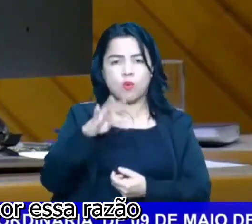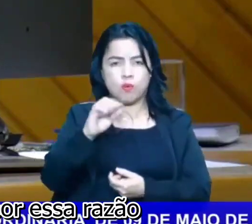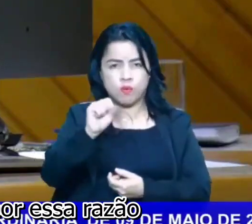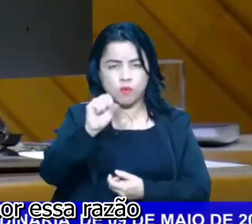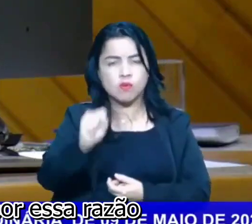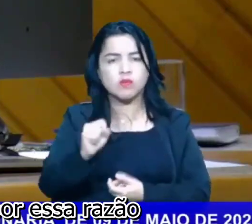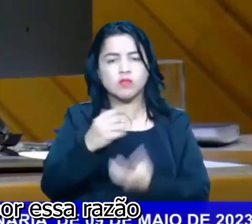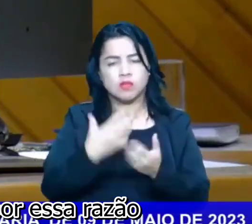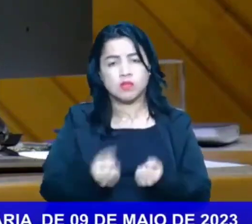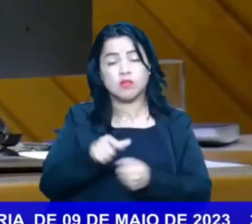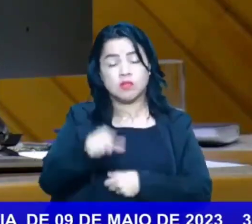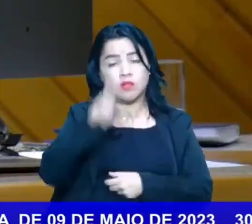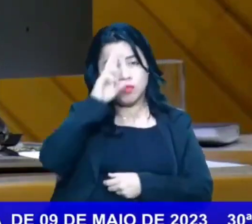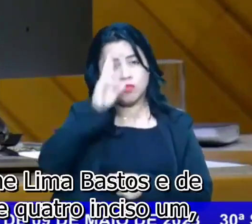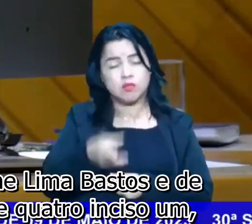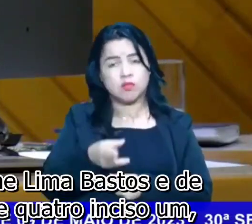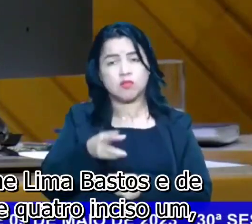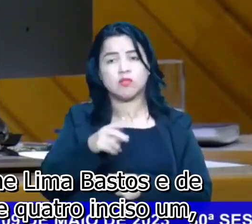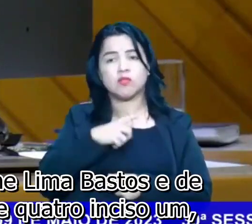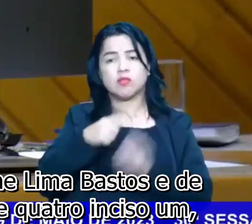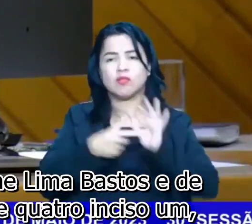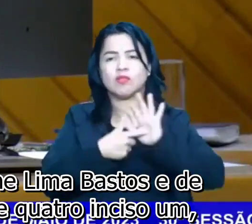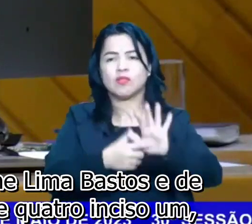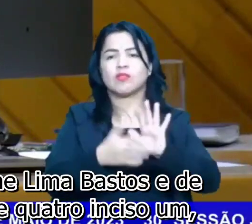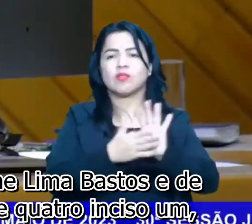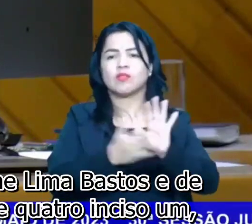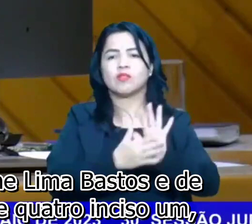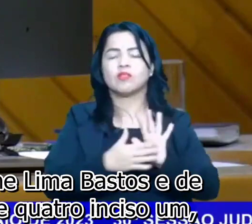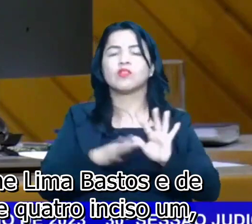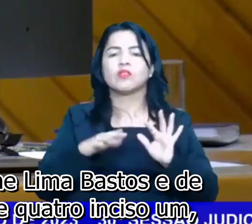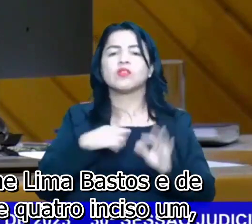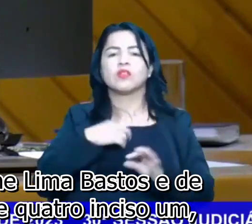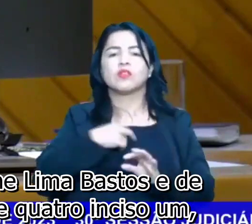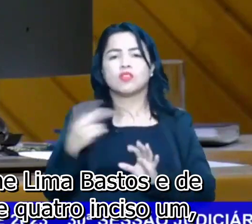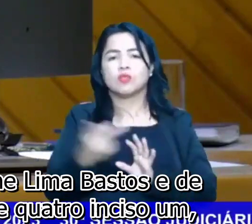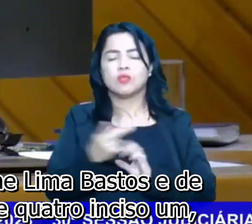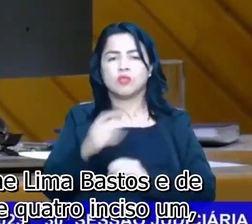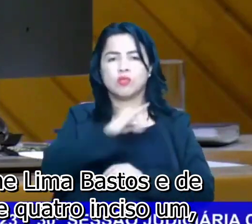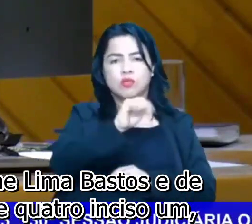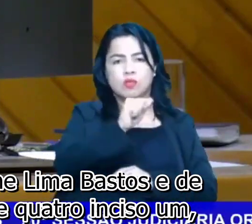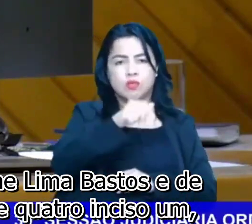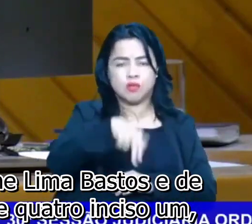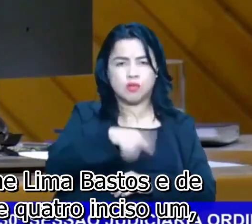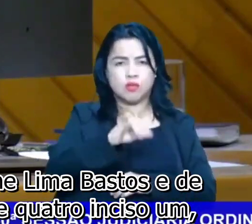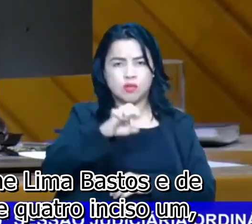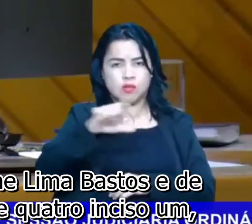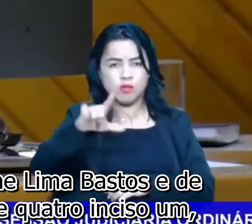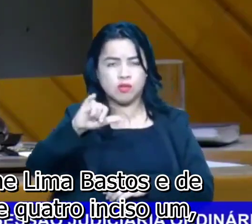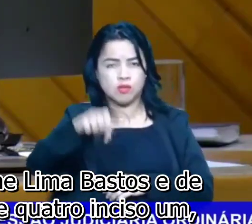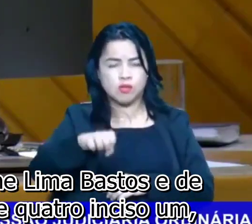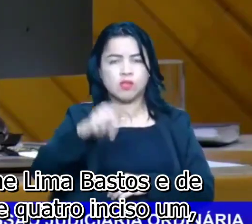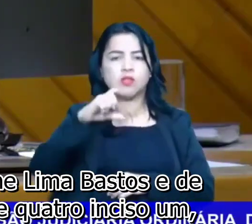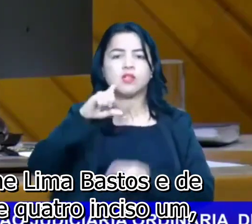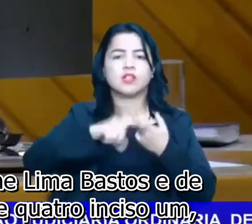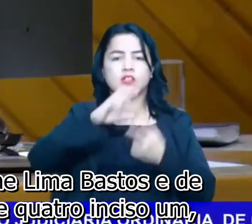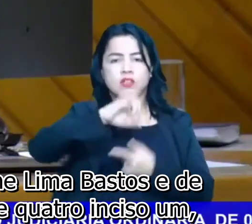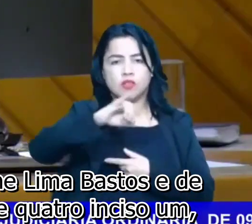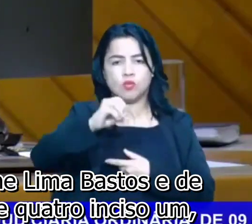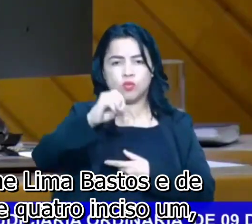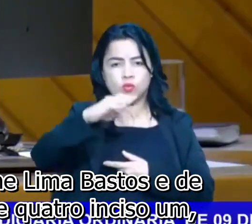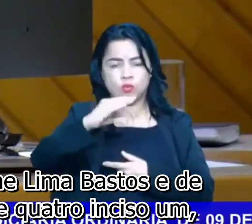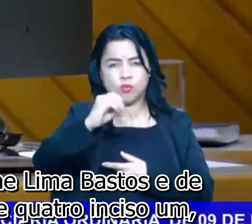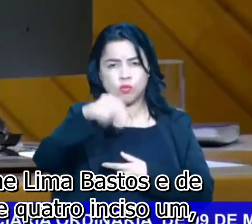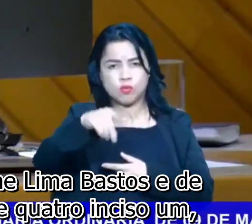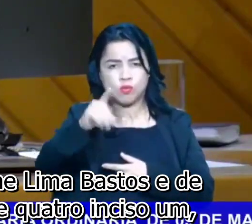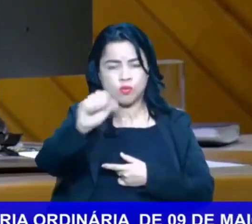Então, por essa razão, ante o exposto, eu julgo aprovadas as contas de Jaqueline Lima Bastos e de Joconda Camilo da Silva nos termos do